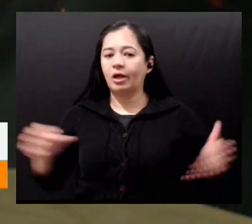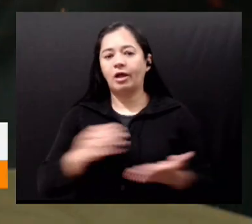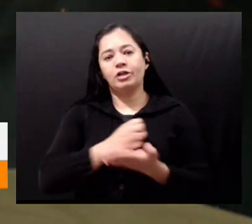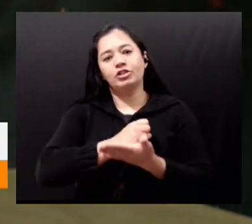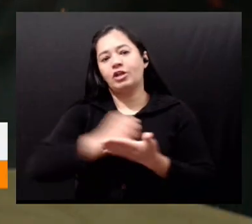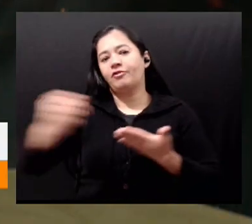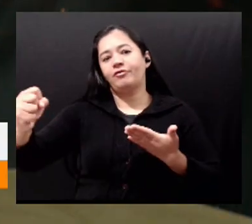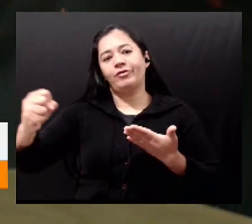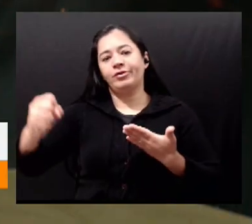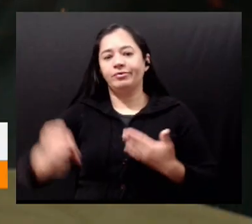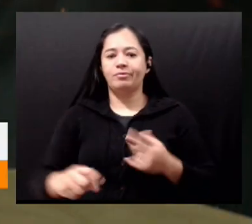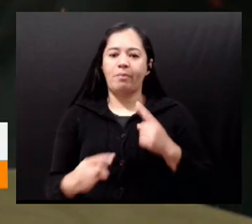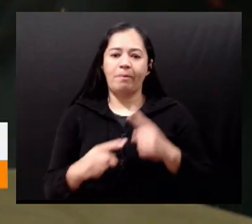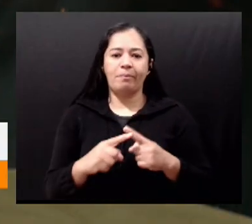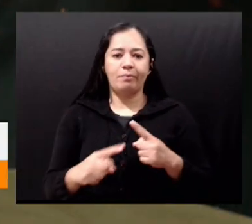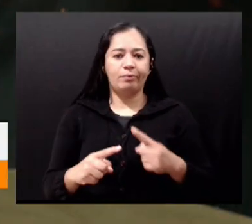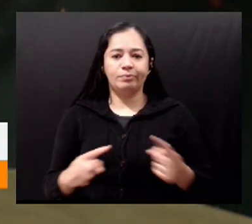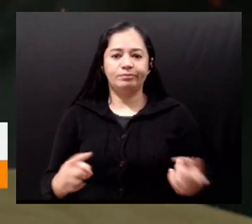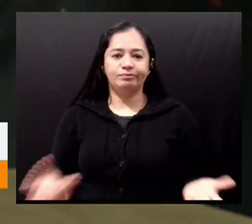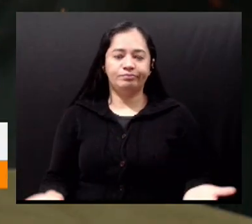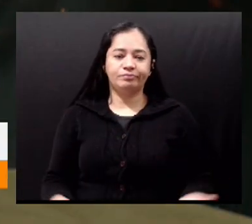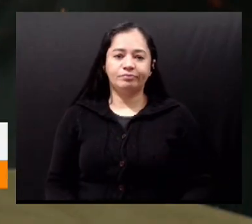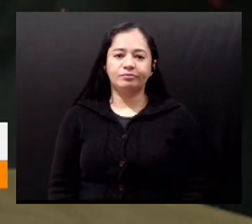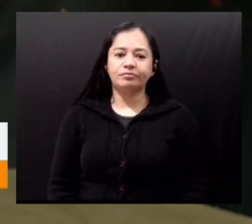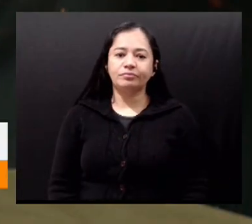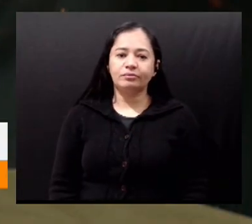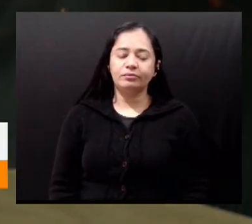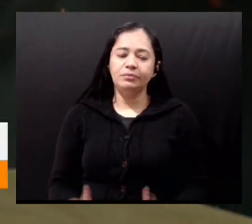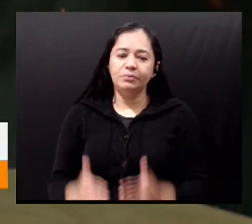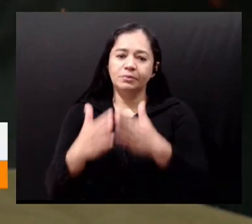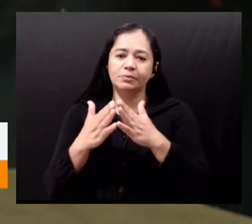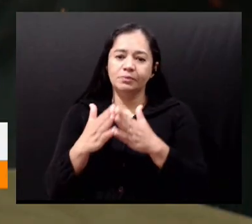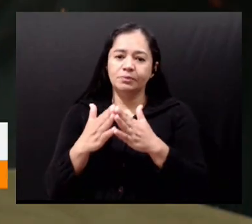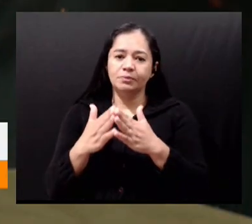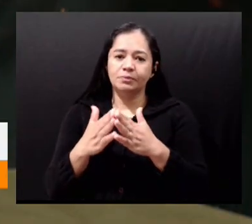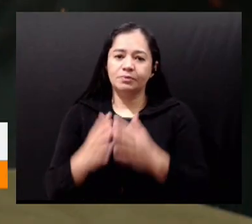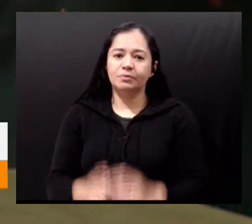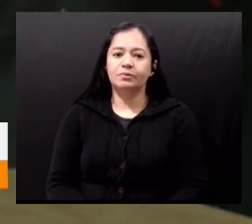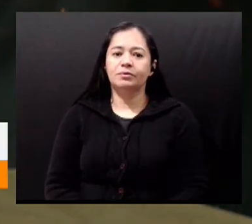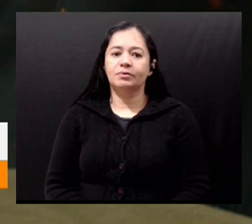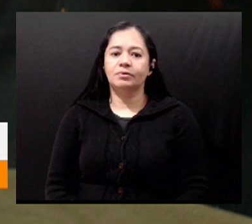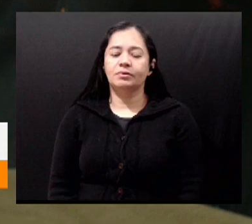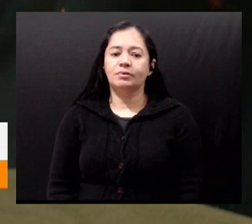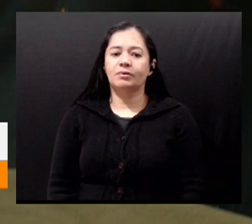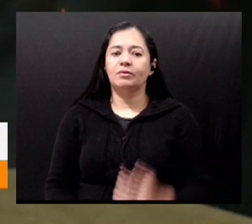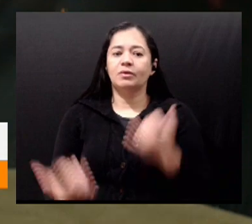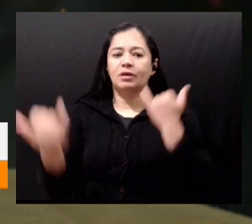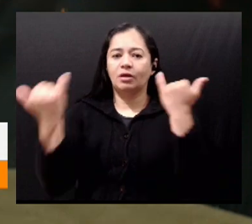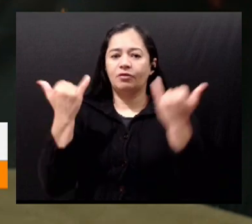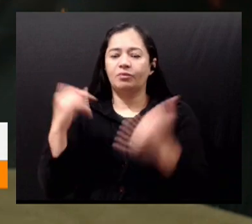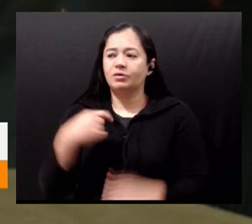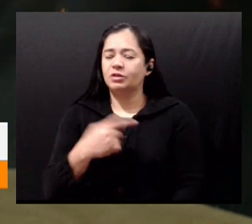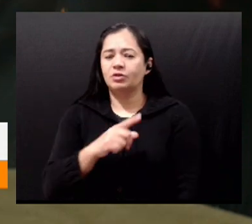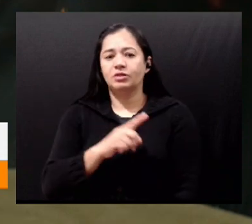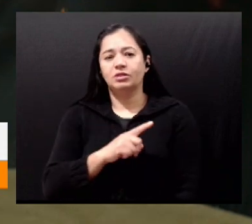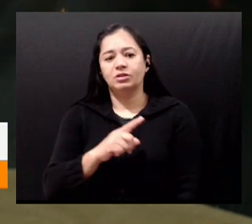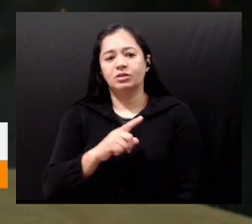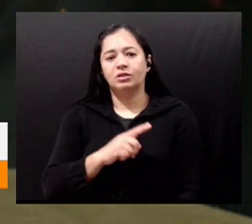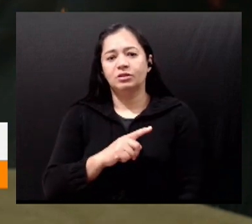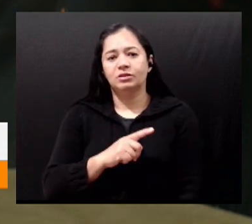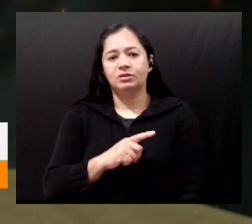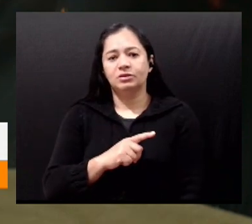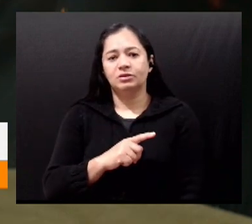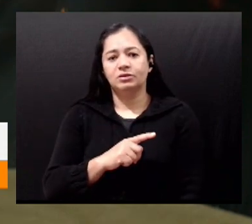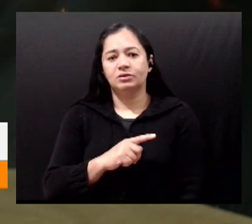colapso, gente. Produção, coloca para mim esses dados que nós temos aí, sobre